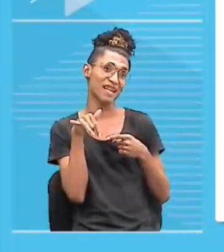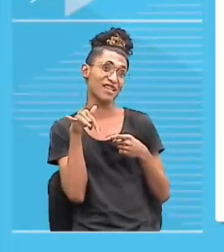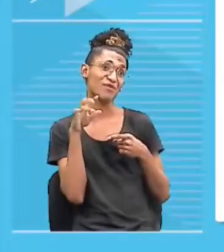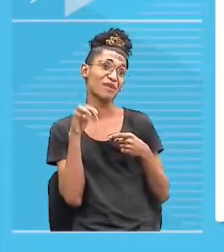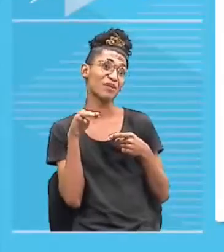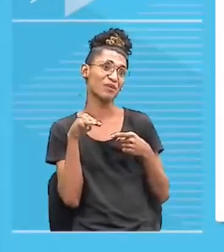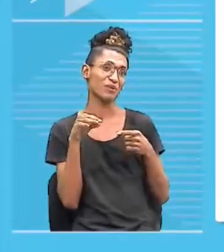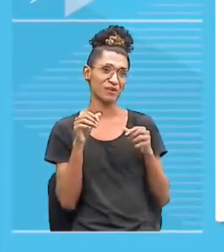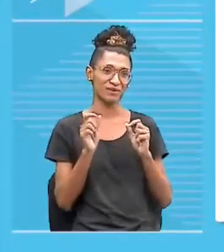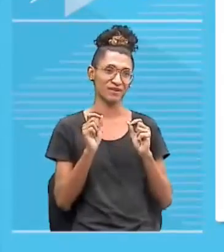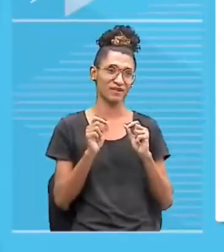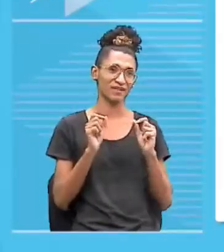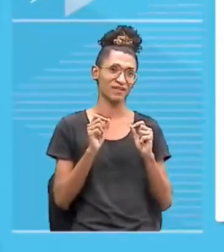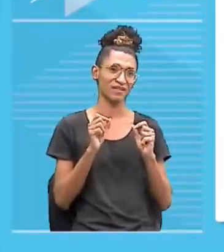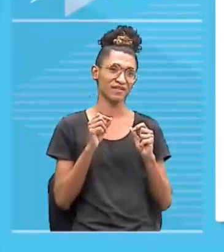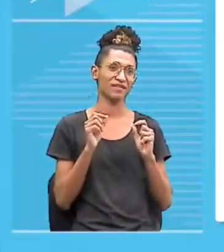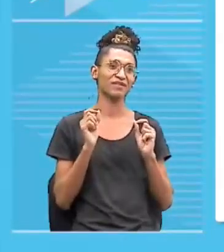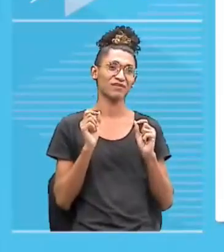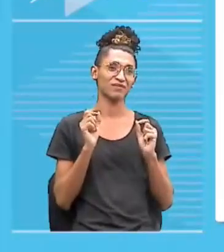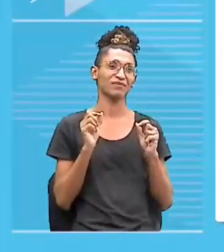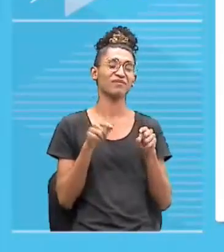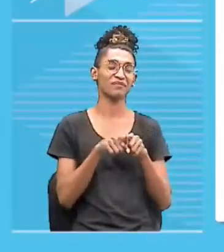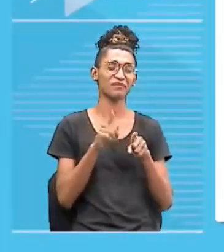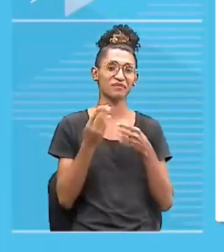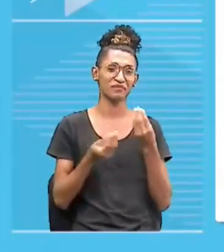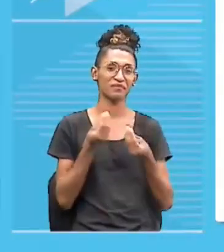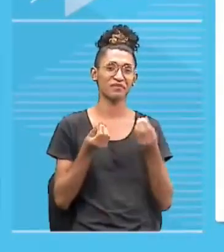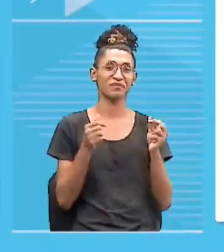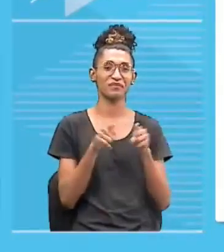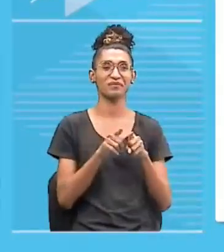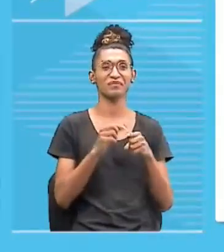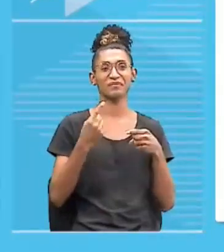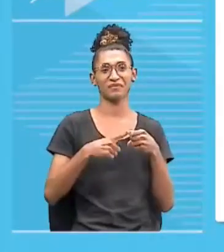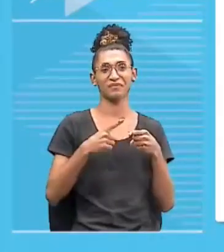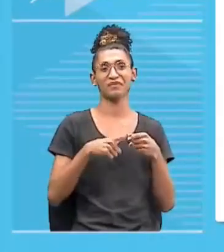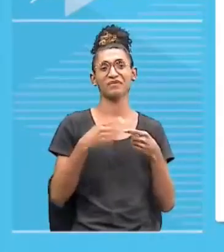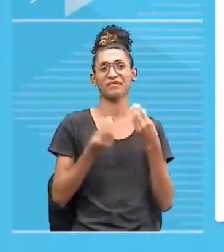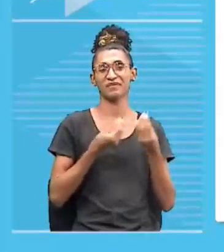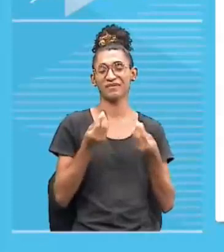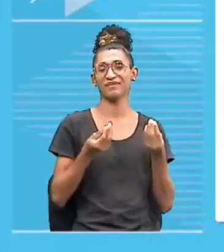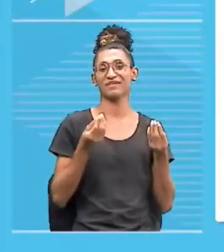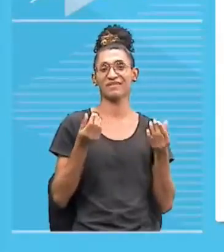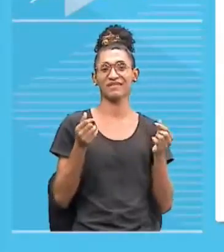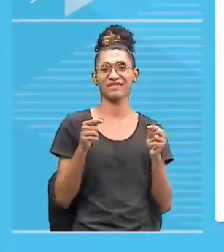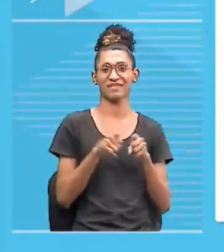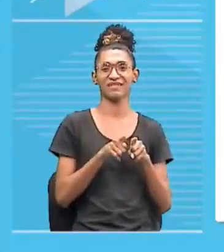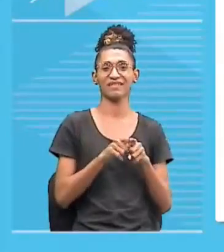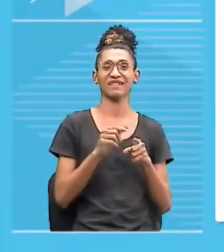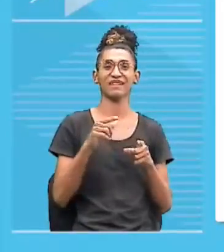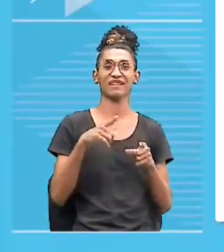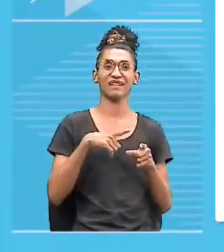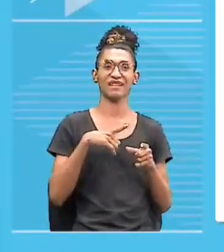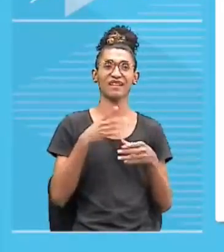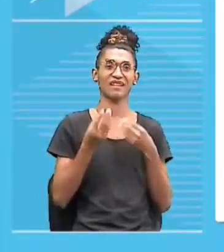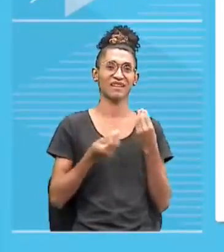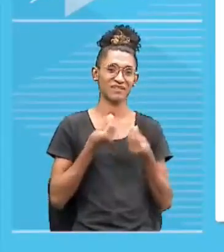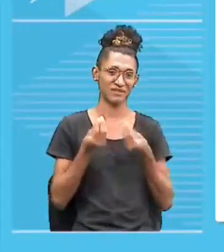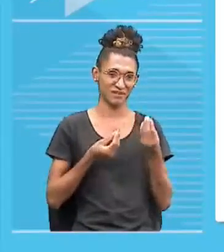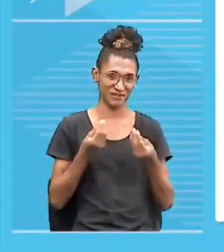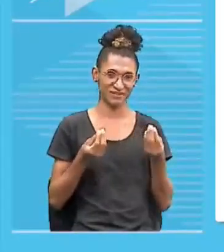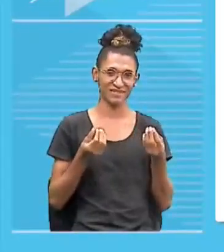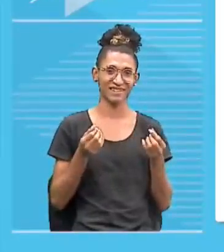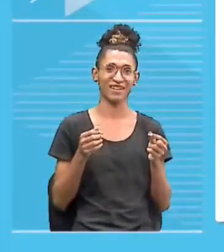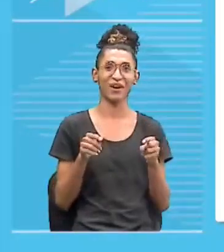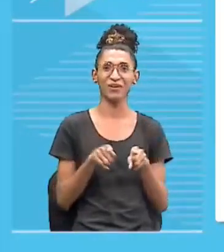têm, vão finalizar. Por quê? Quando a gente fala disso, do que eu estou falando? Eu